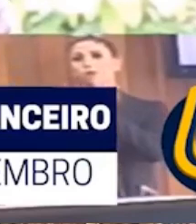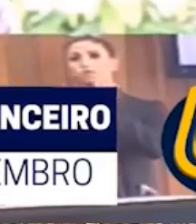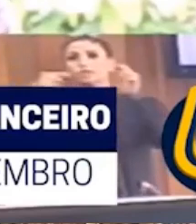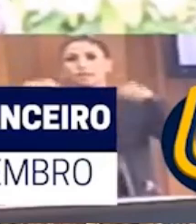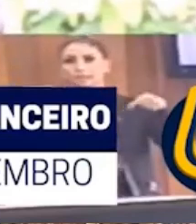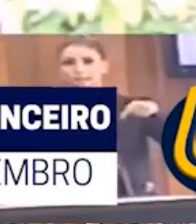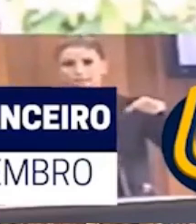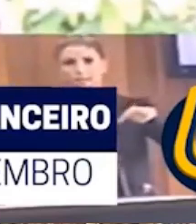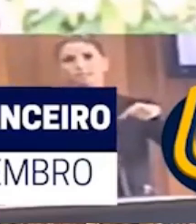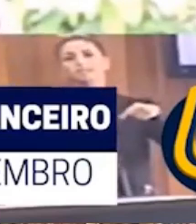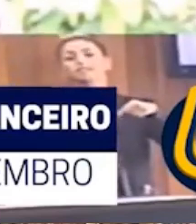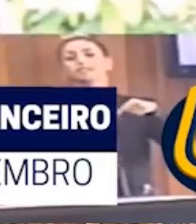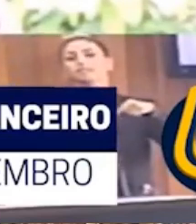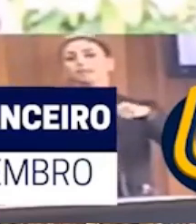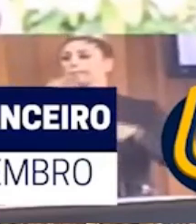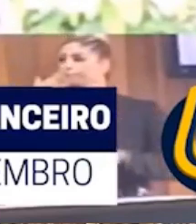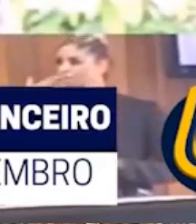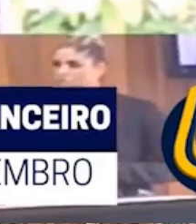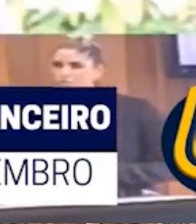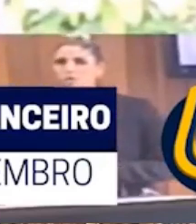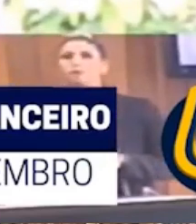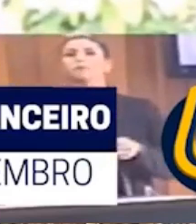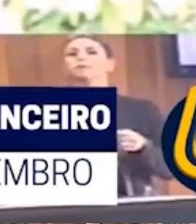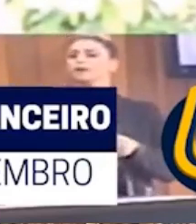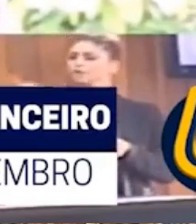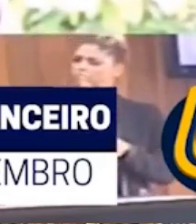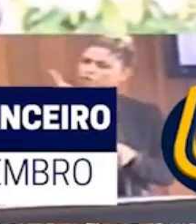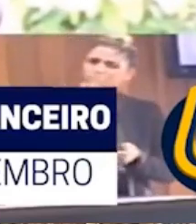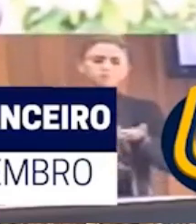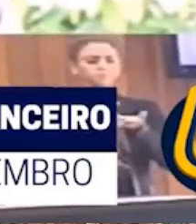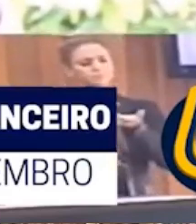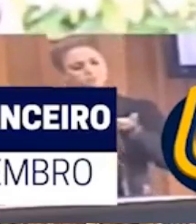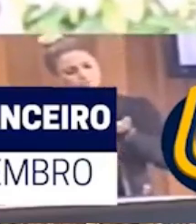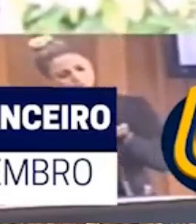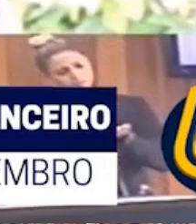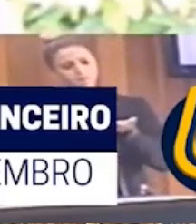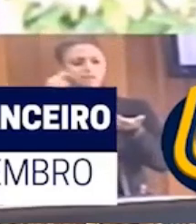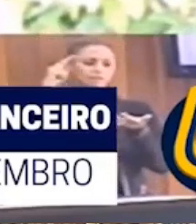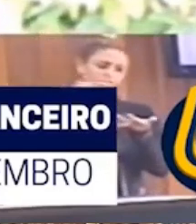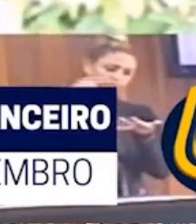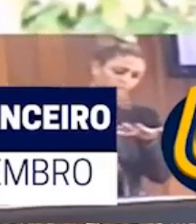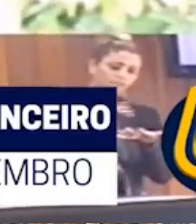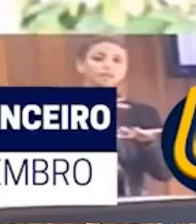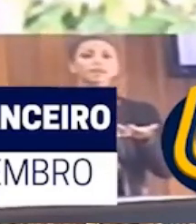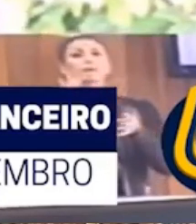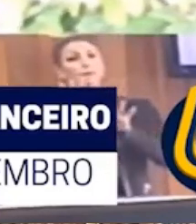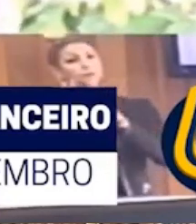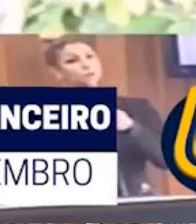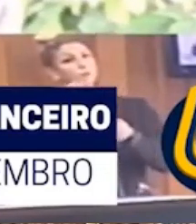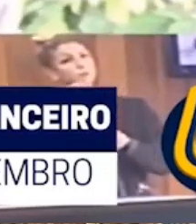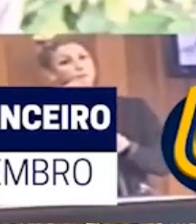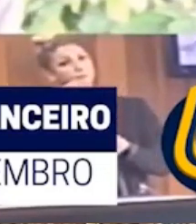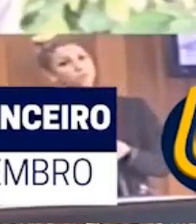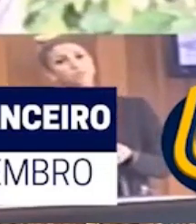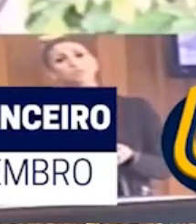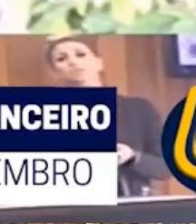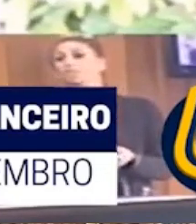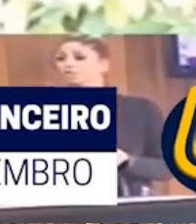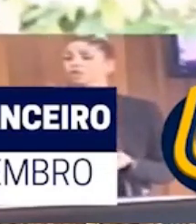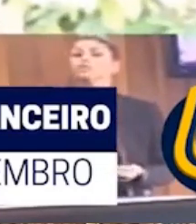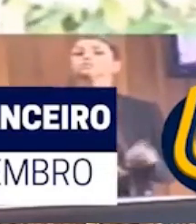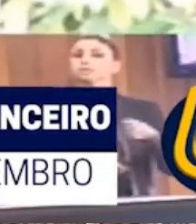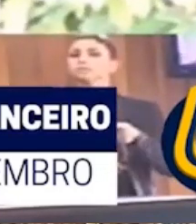Casa Legislativa com pedido de apreciação com urgência, para que nós